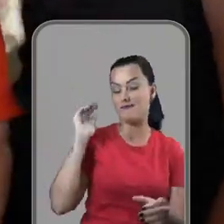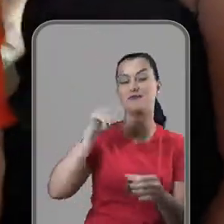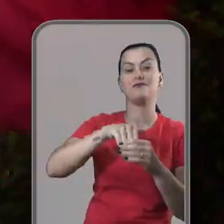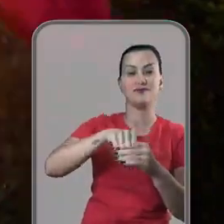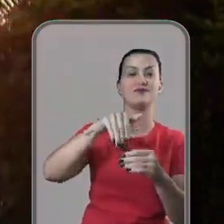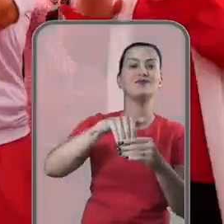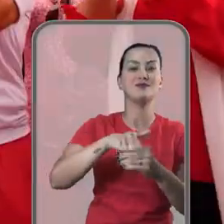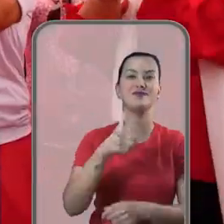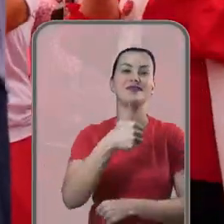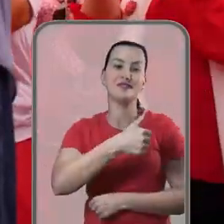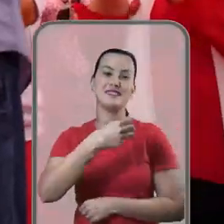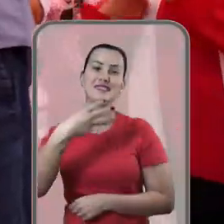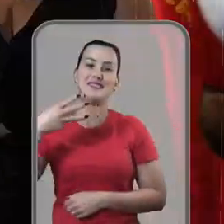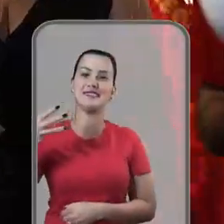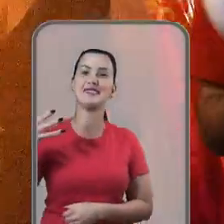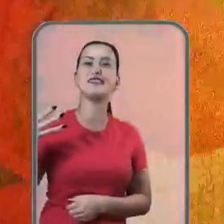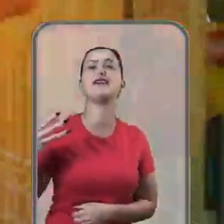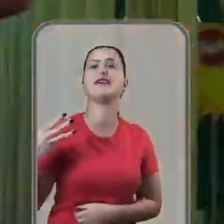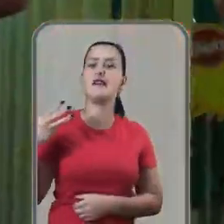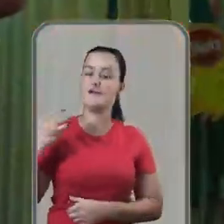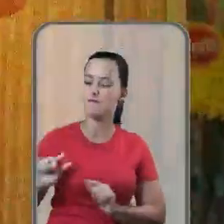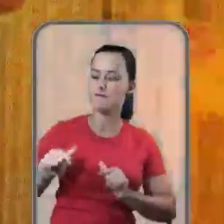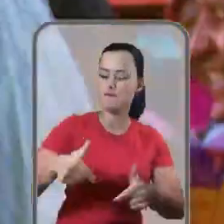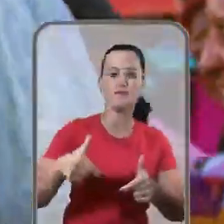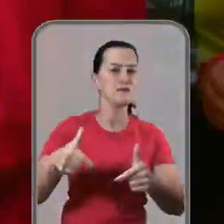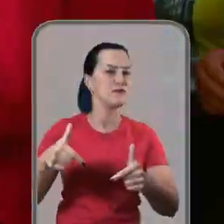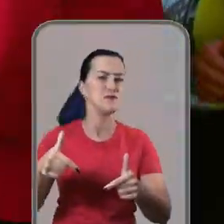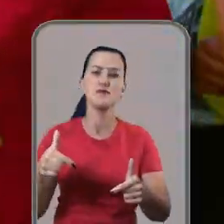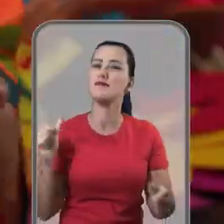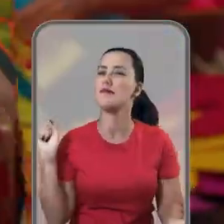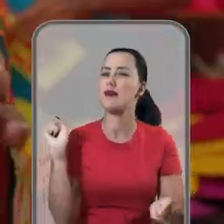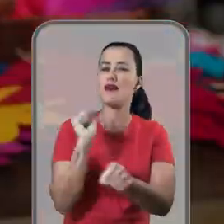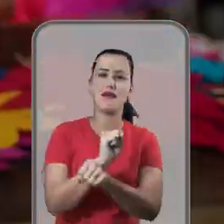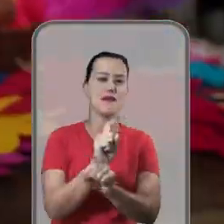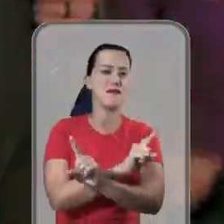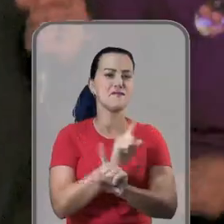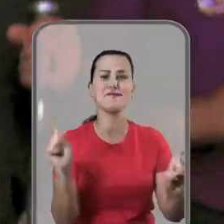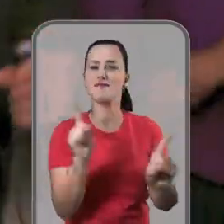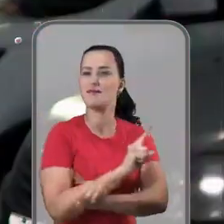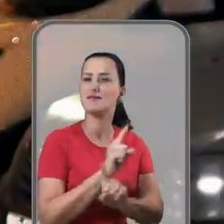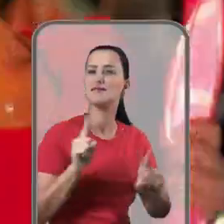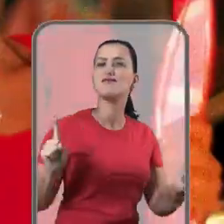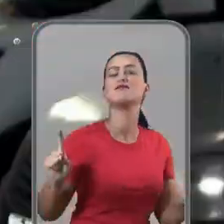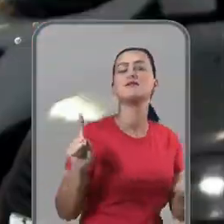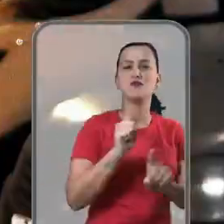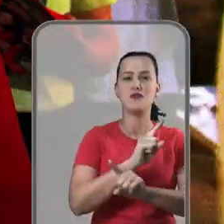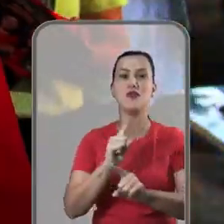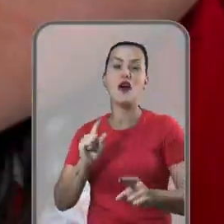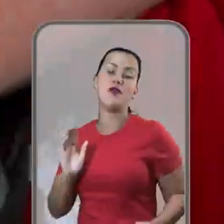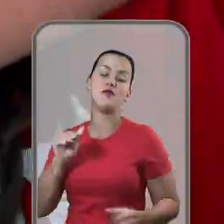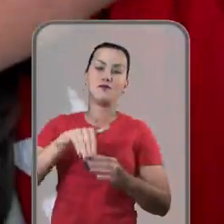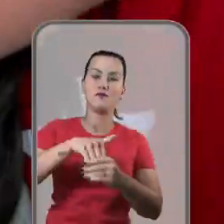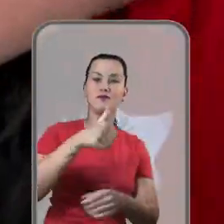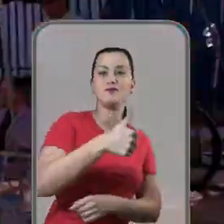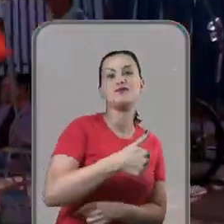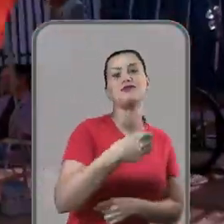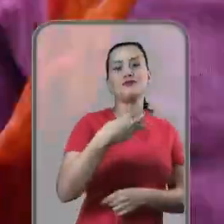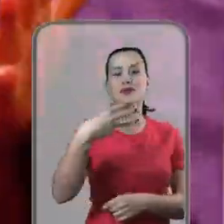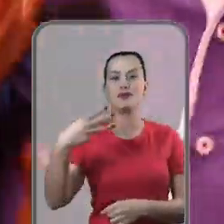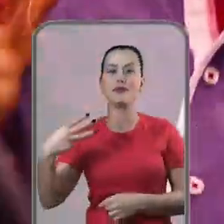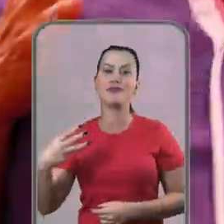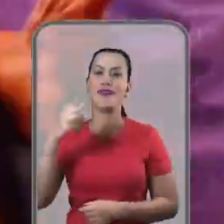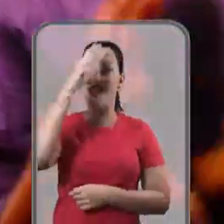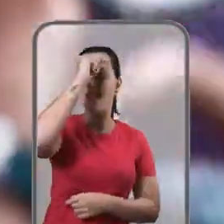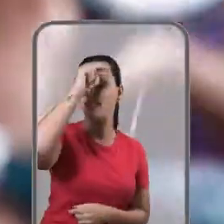Feliz eu voto 13, a nossa luta que não para. Não para não. Feliz eu voto 13,